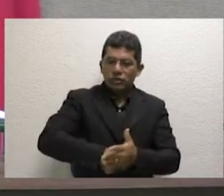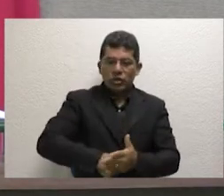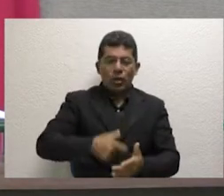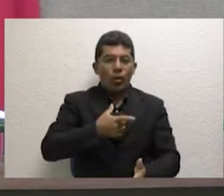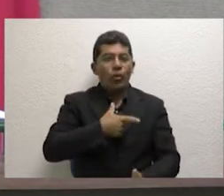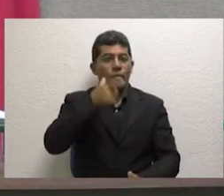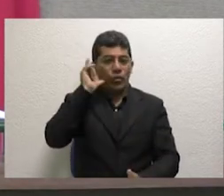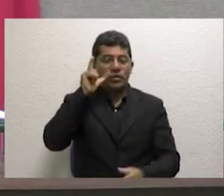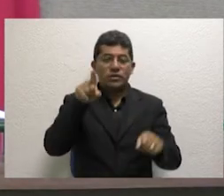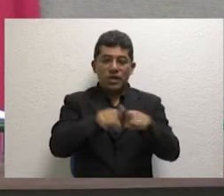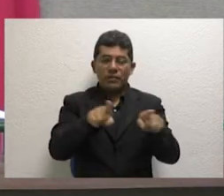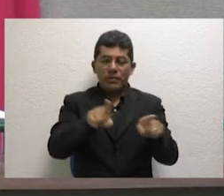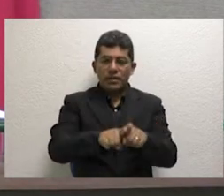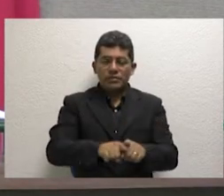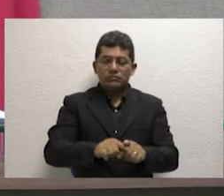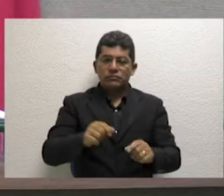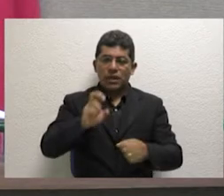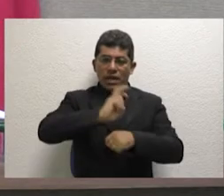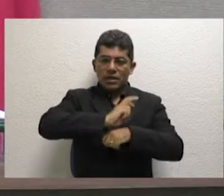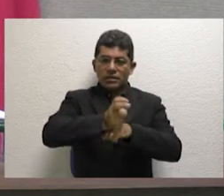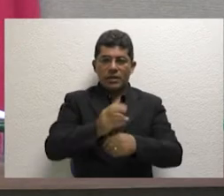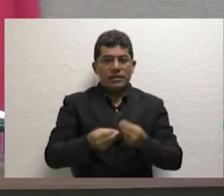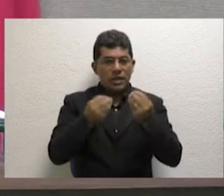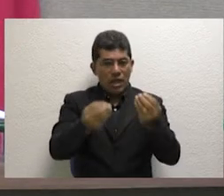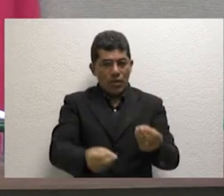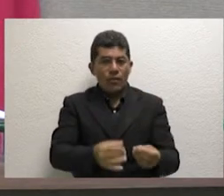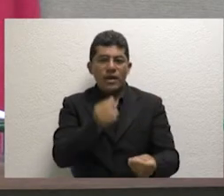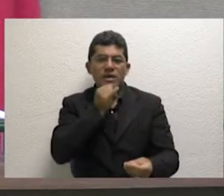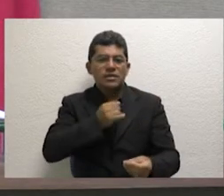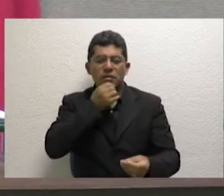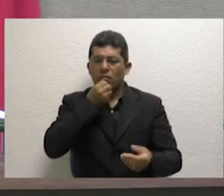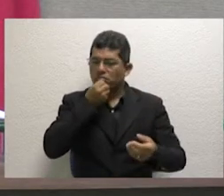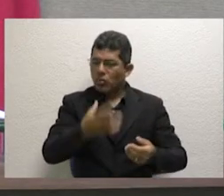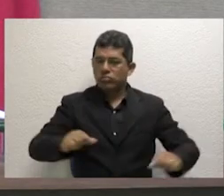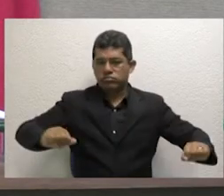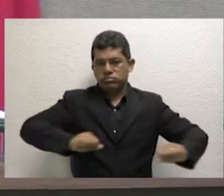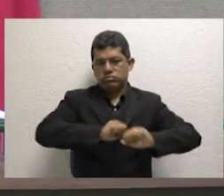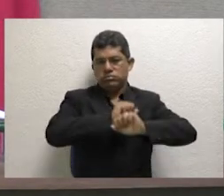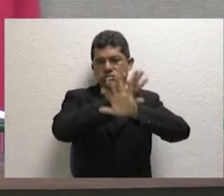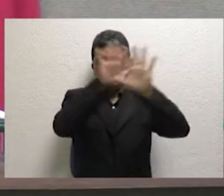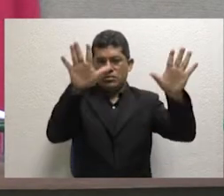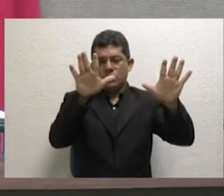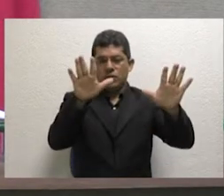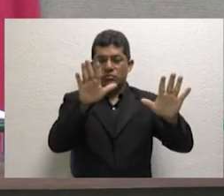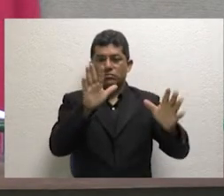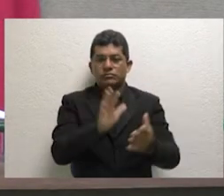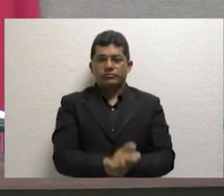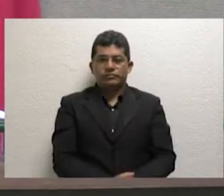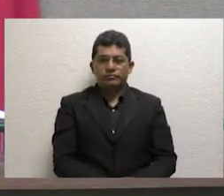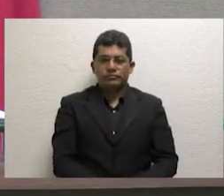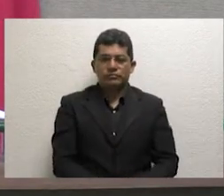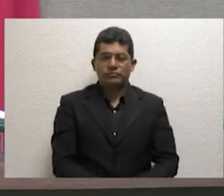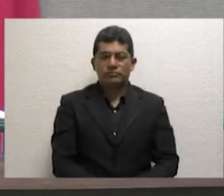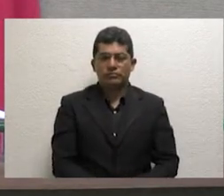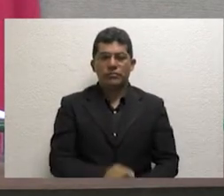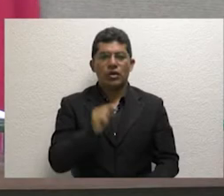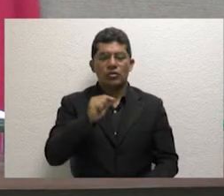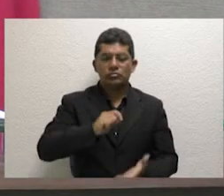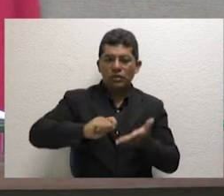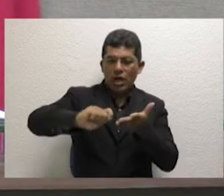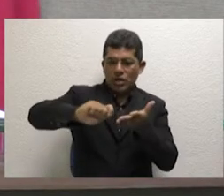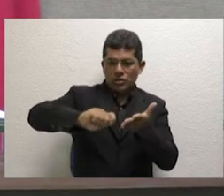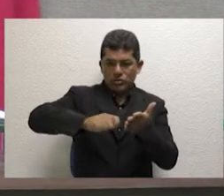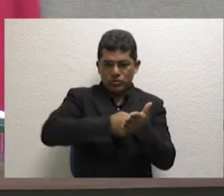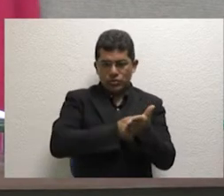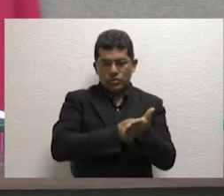ontem a Assembleia deu um exemplo muito claro do avanço com relação aos reajustes